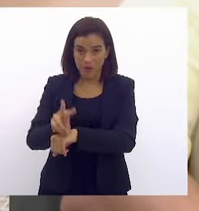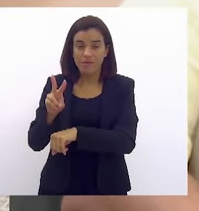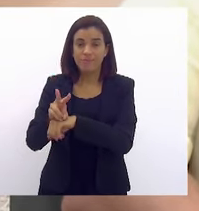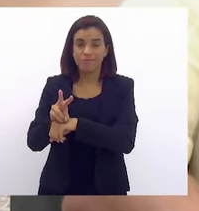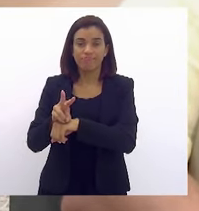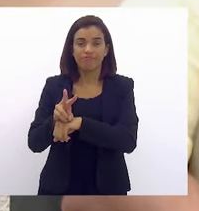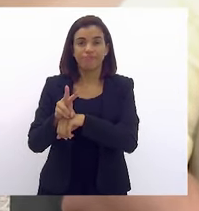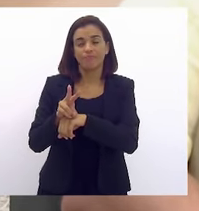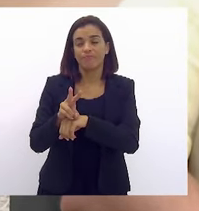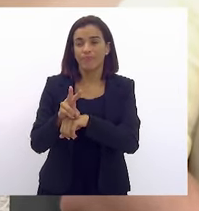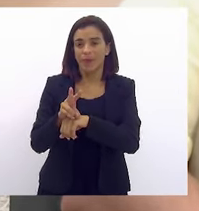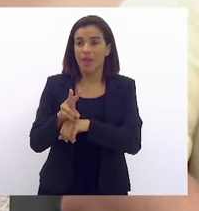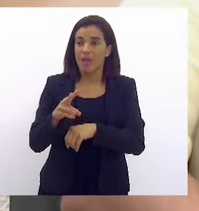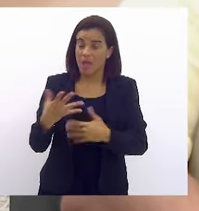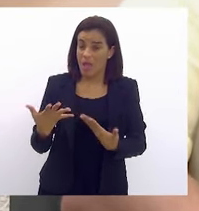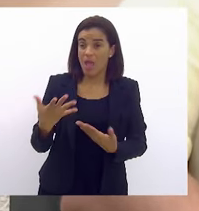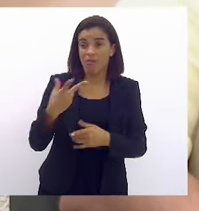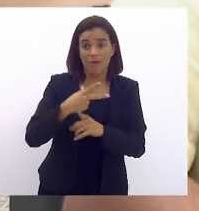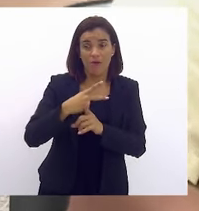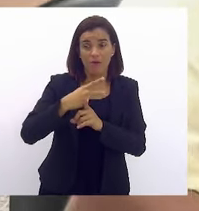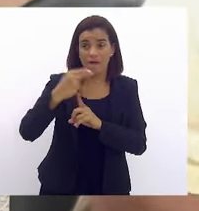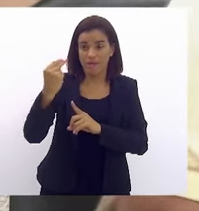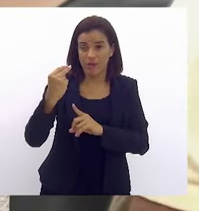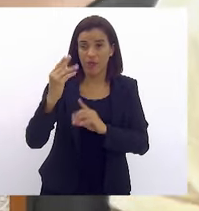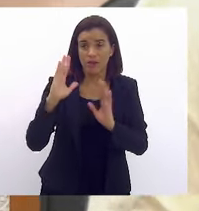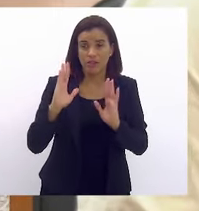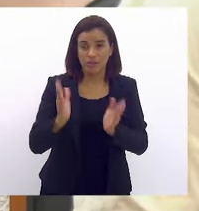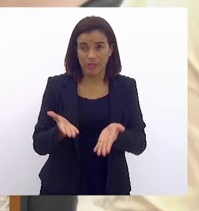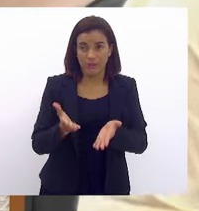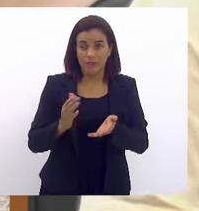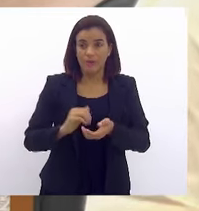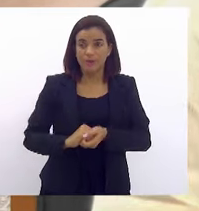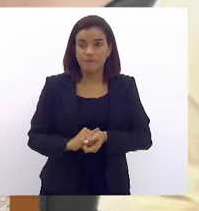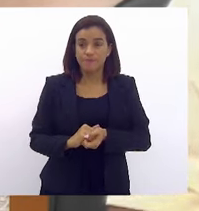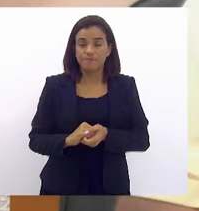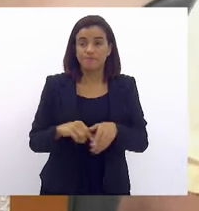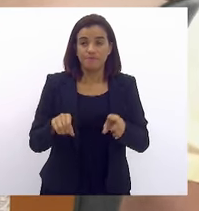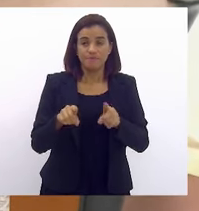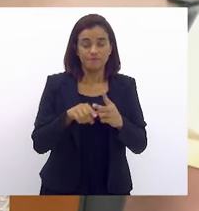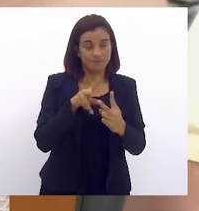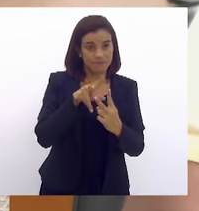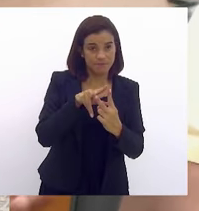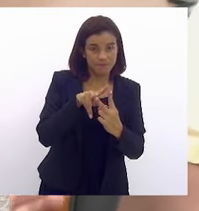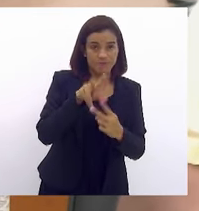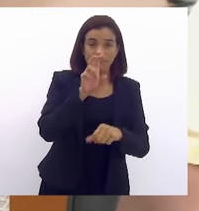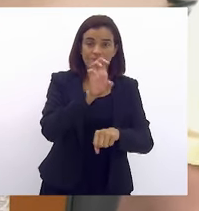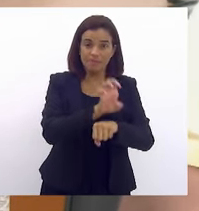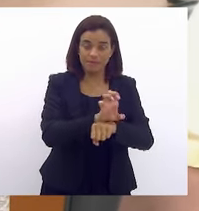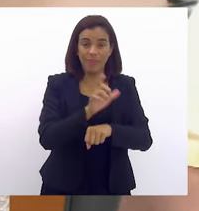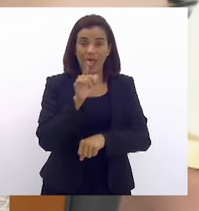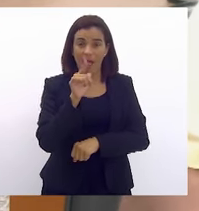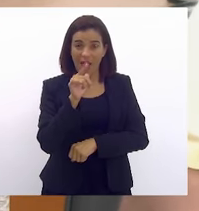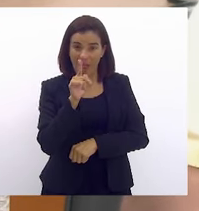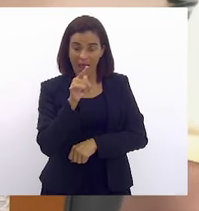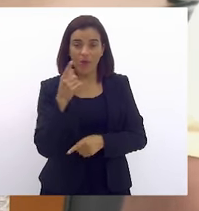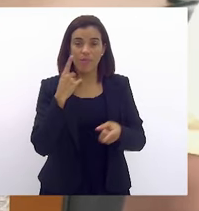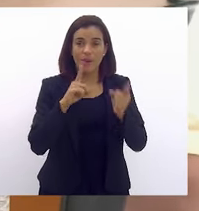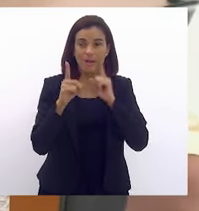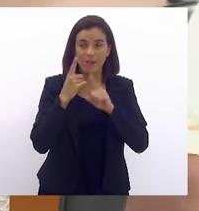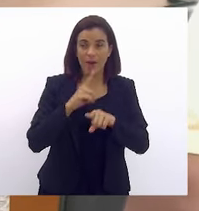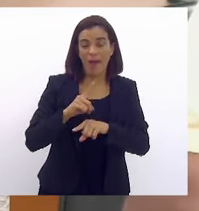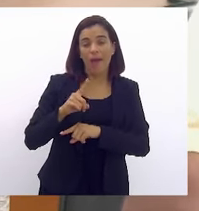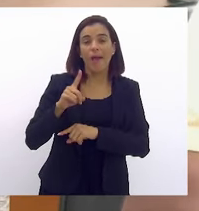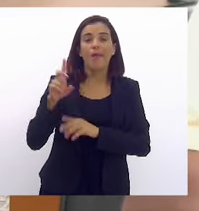é um grande ganho já, em certo sentido. Duas delas estaduais, a APA Maricá e o Parque Estadual da Serra da Tiririca, qual